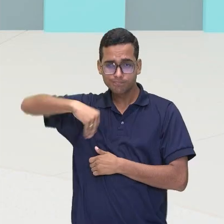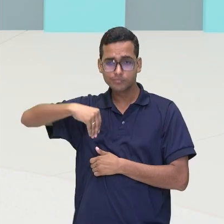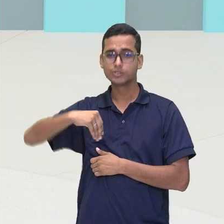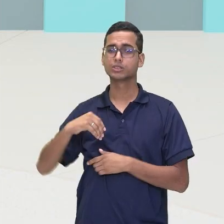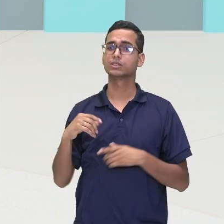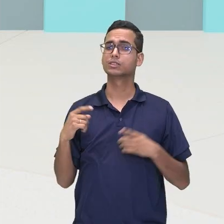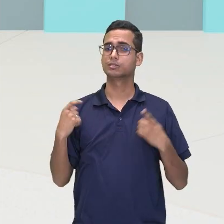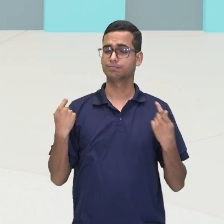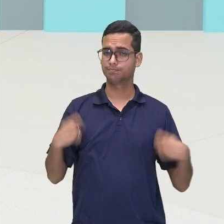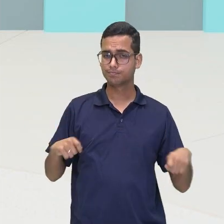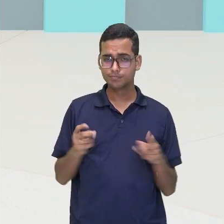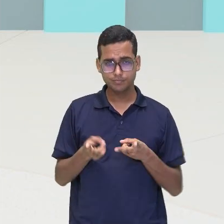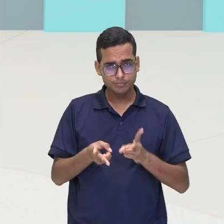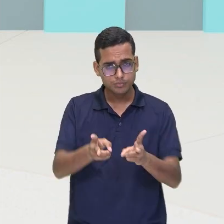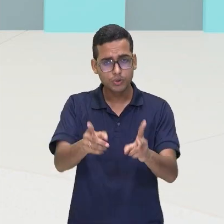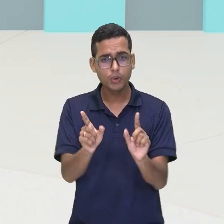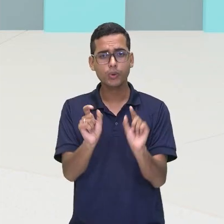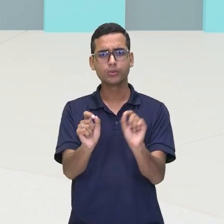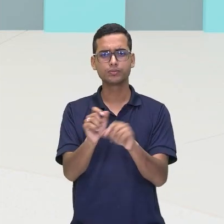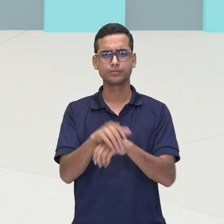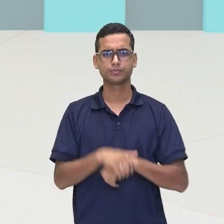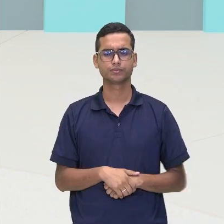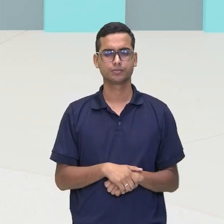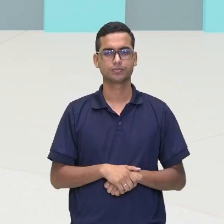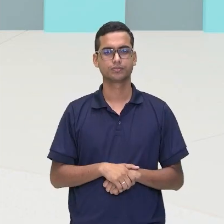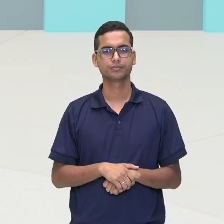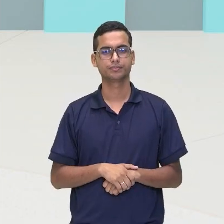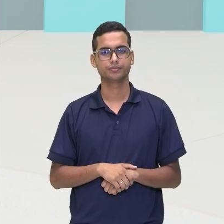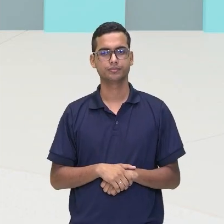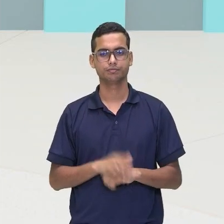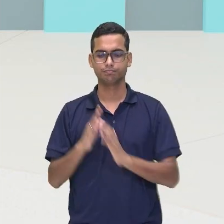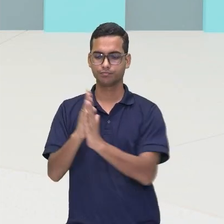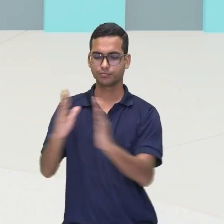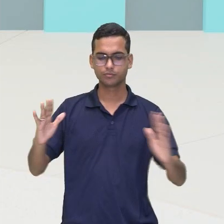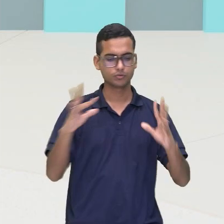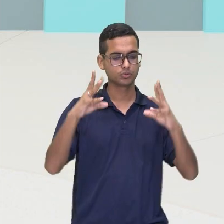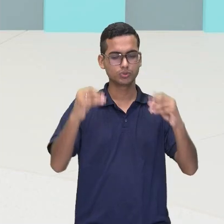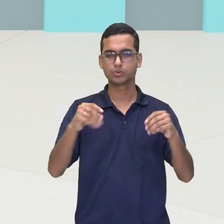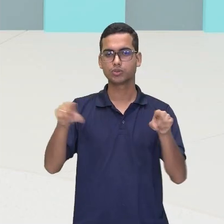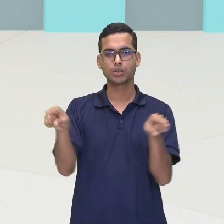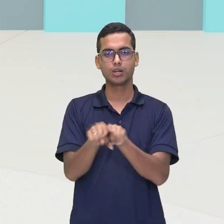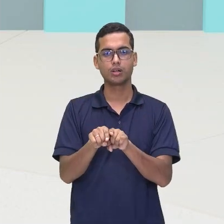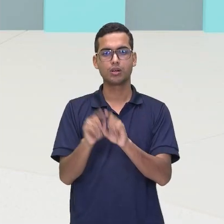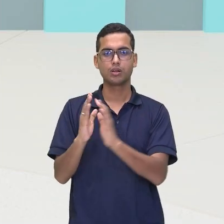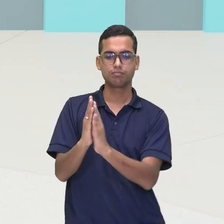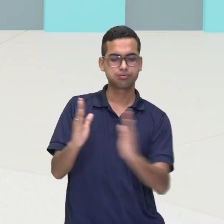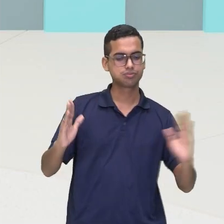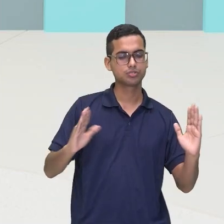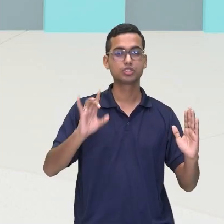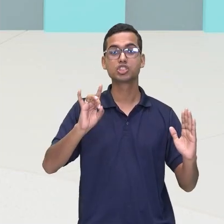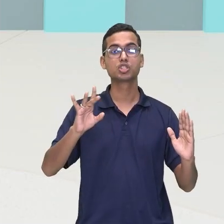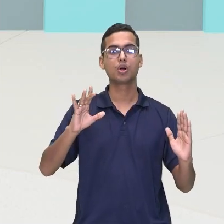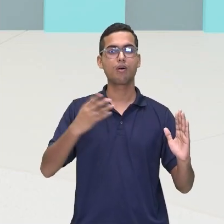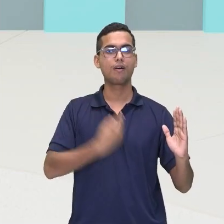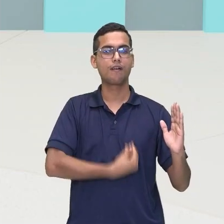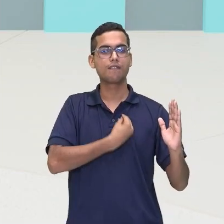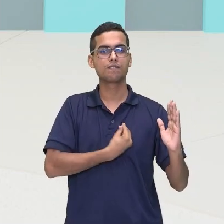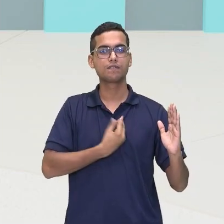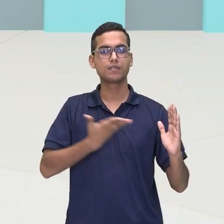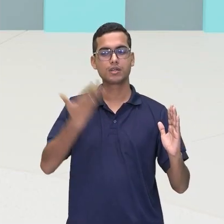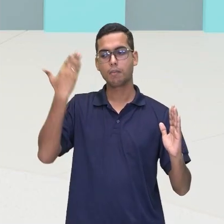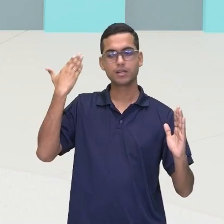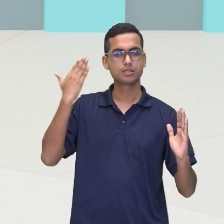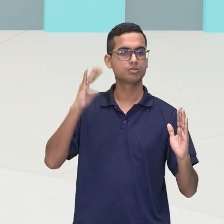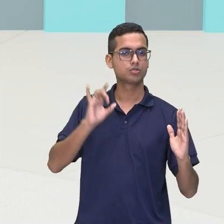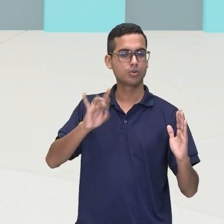quê? Que tudo isso é passageiro. Ou como Heidegger nos coloca, é o Dasein.